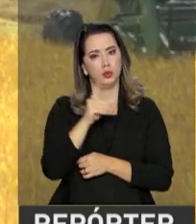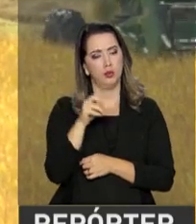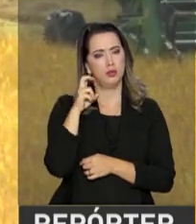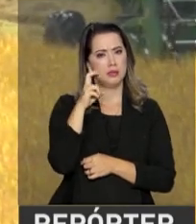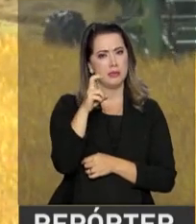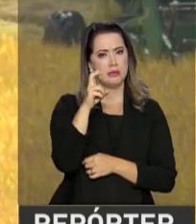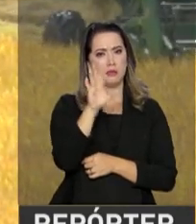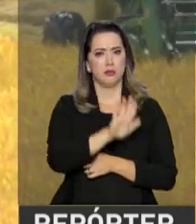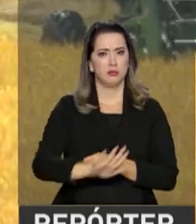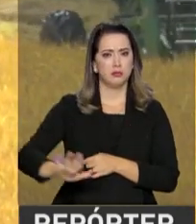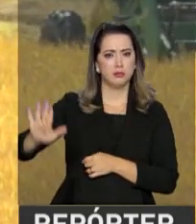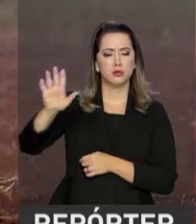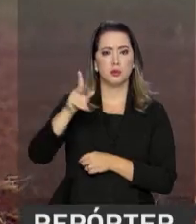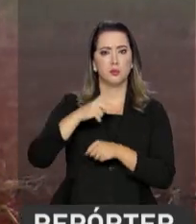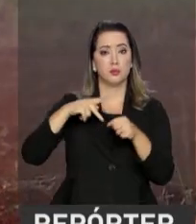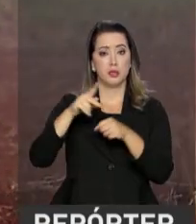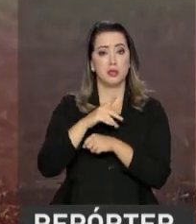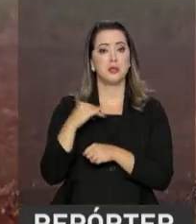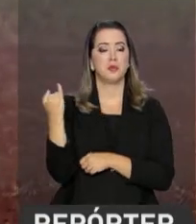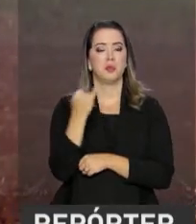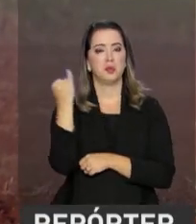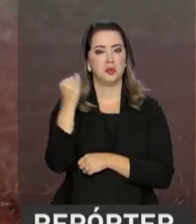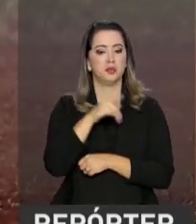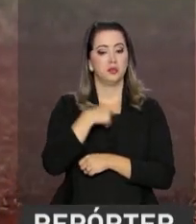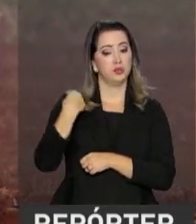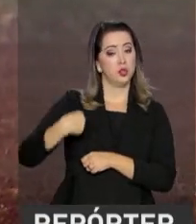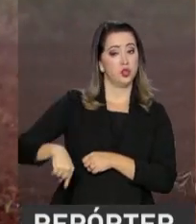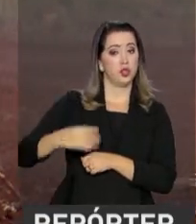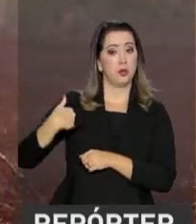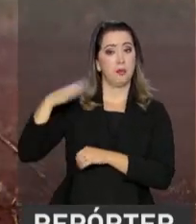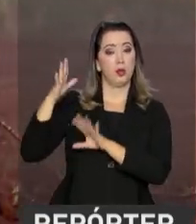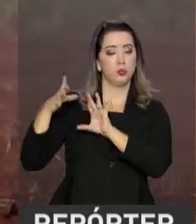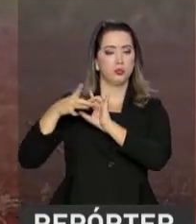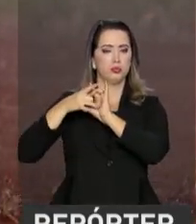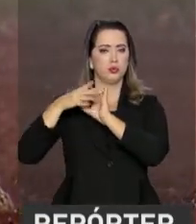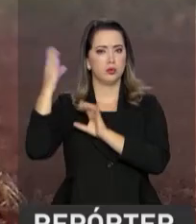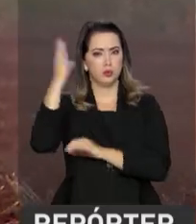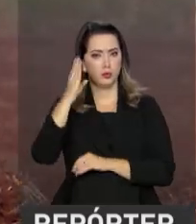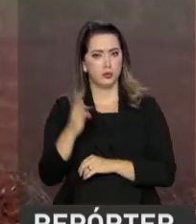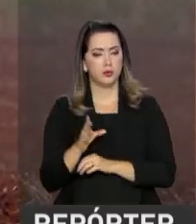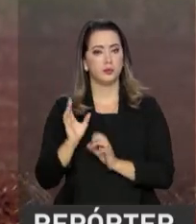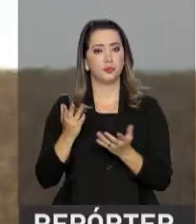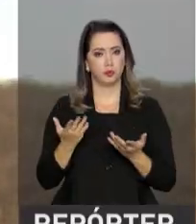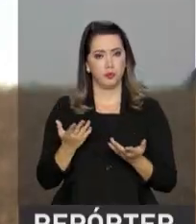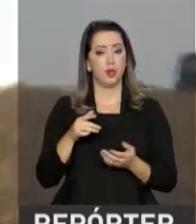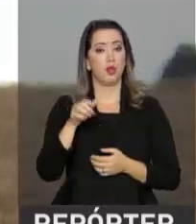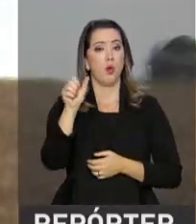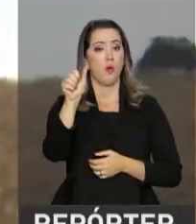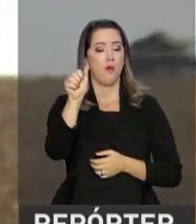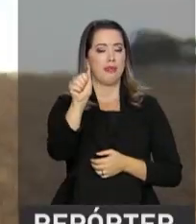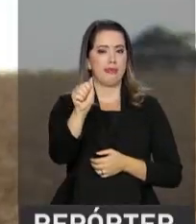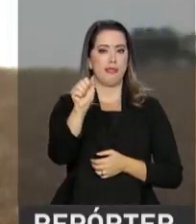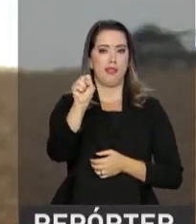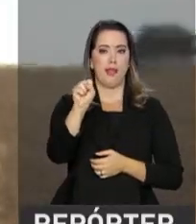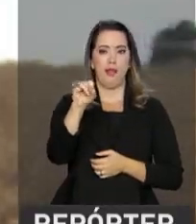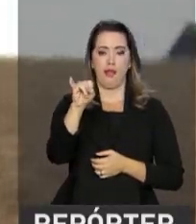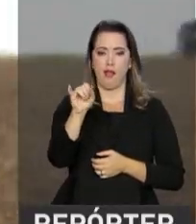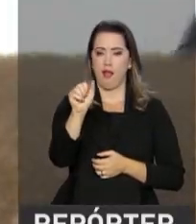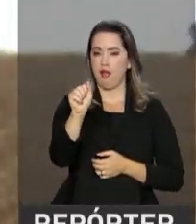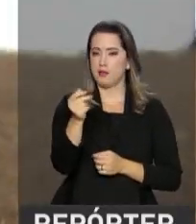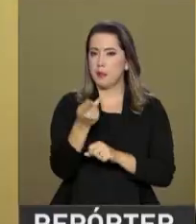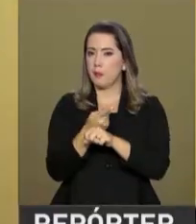com destaque para a china maior parceiro comercial no setor e é na ásia que o governo vai buscar novos